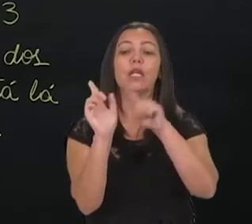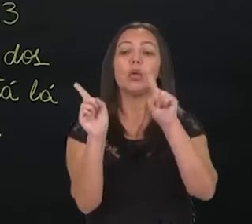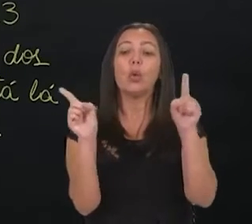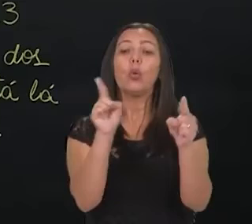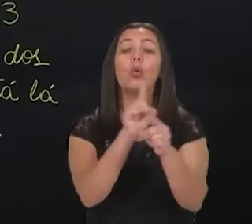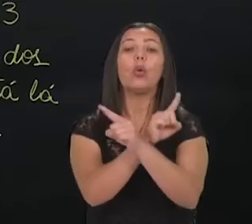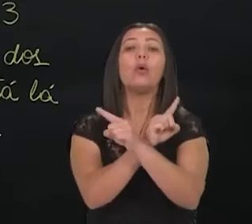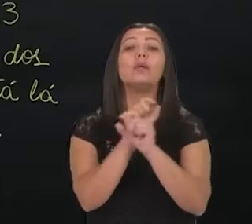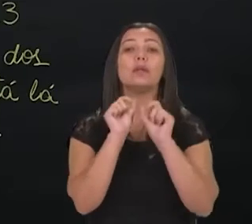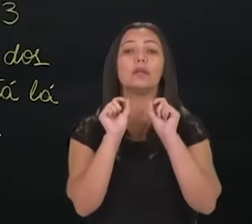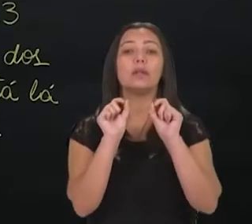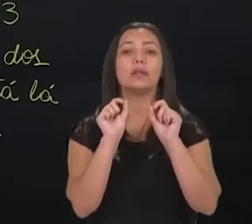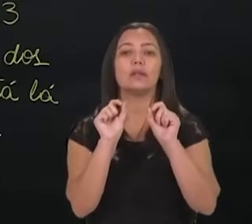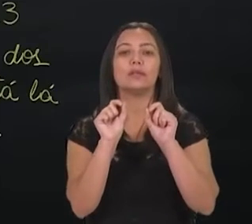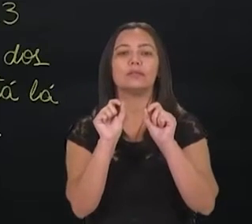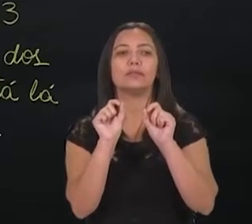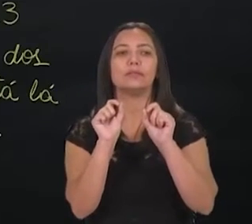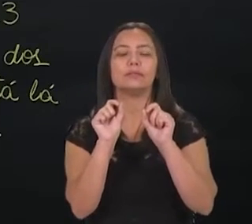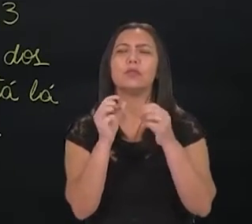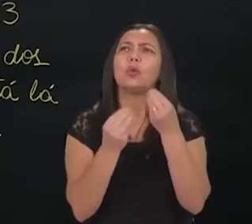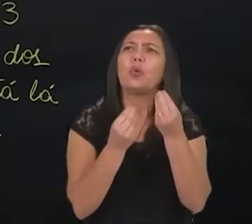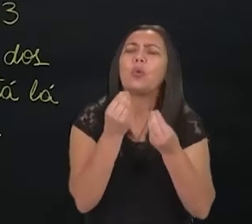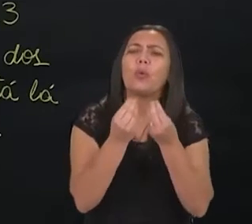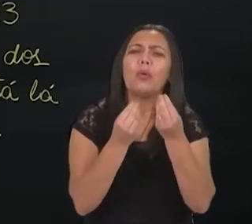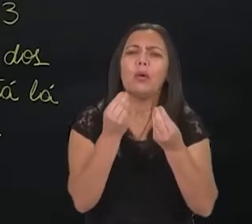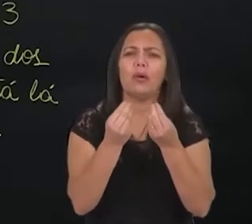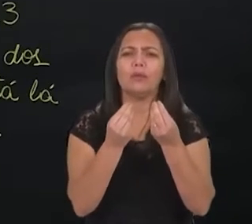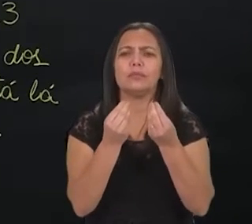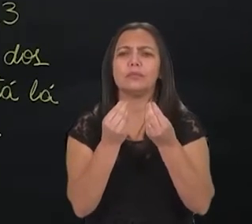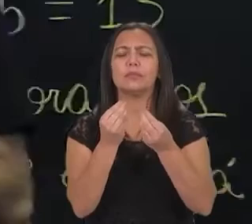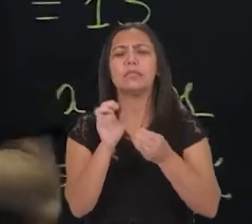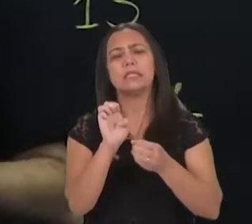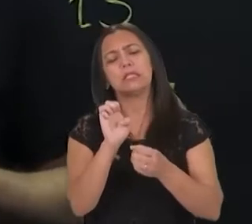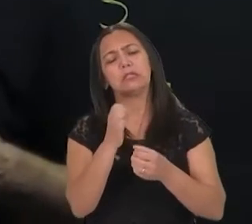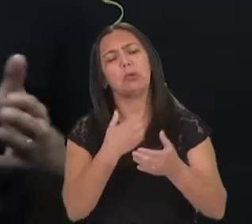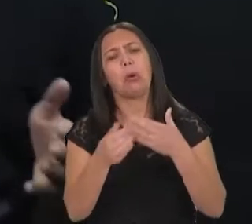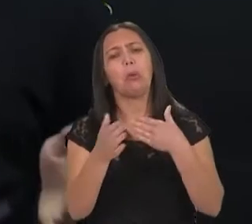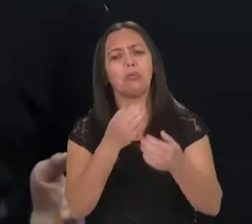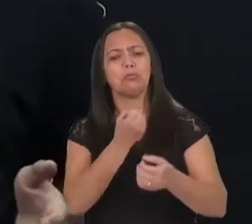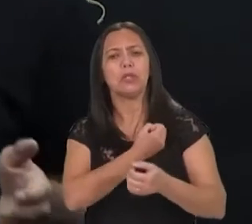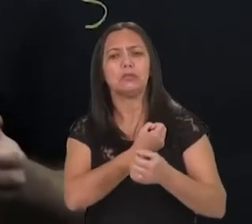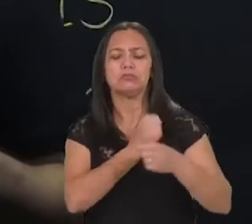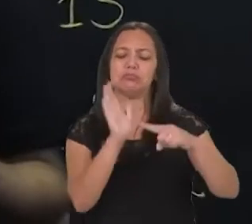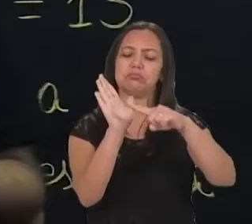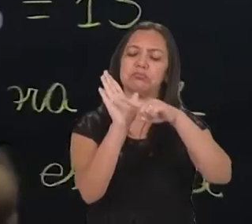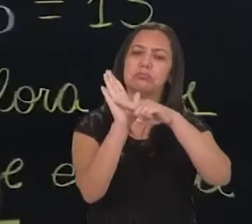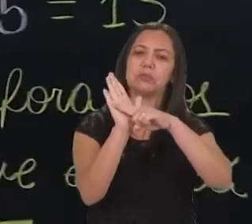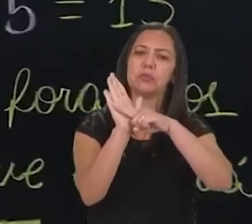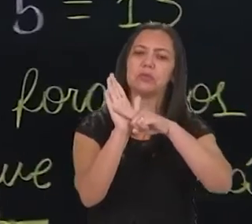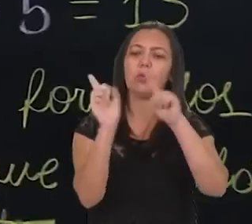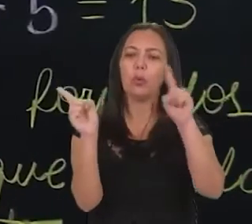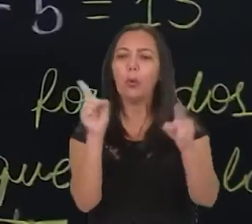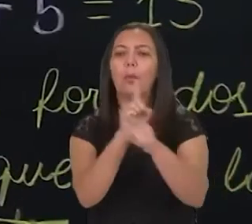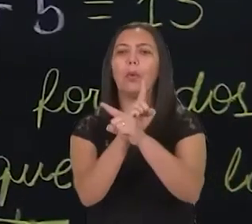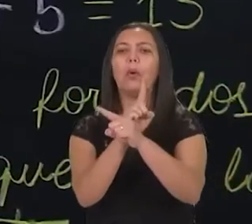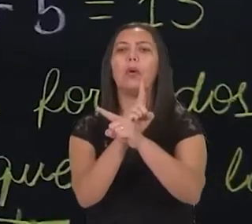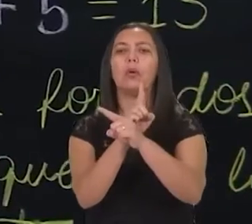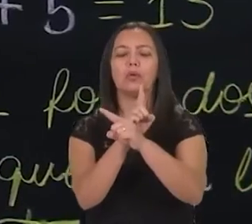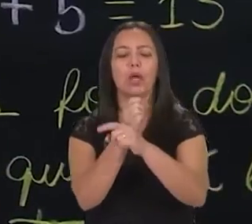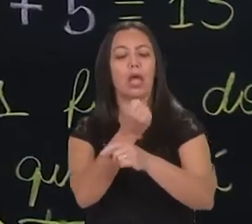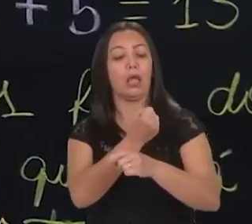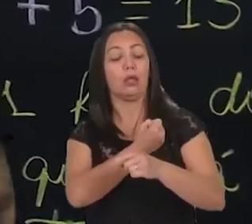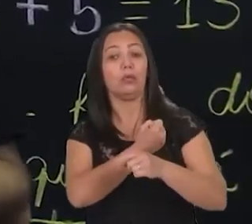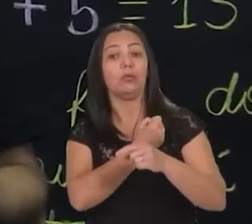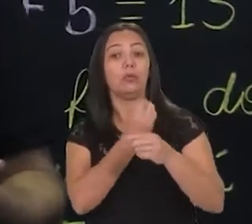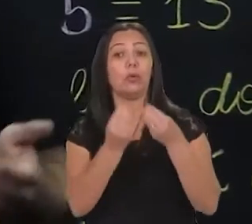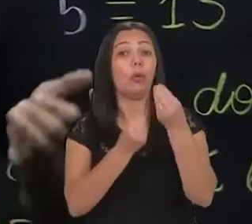o contrário também é verdadeiro. Como assim? Se um número qualquer é negativo, o seu oposto será esse